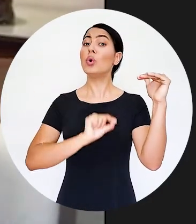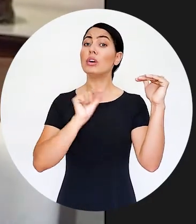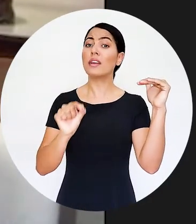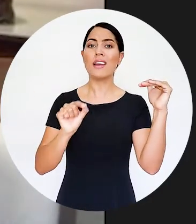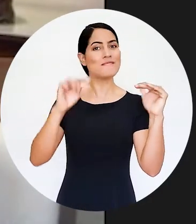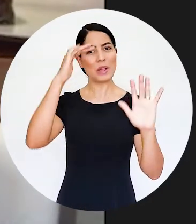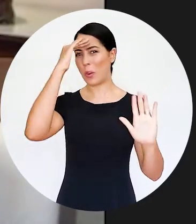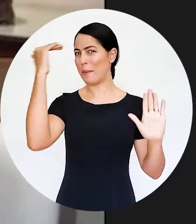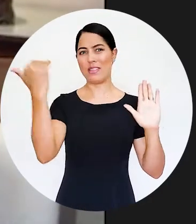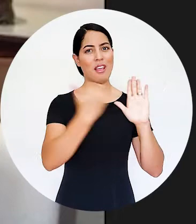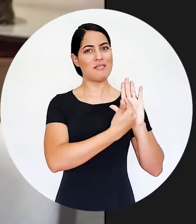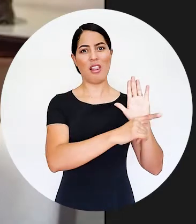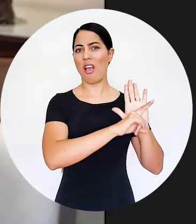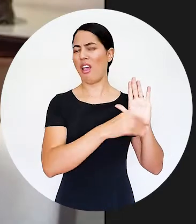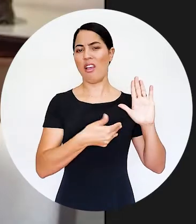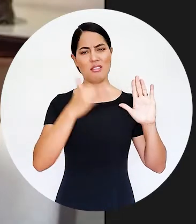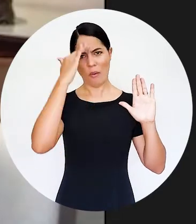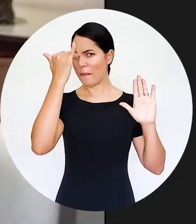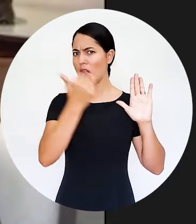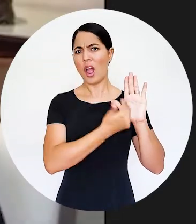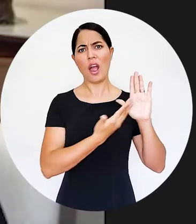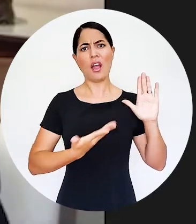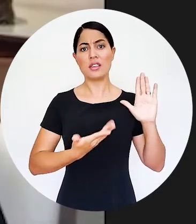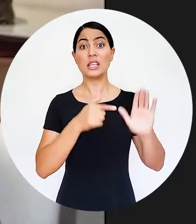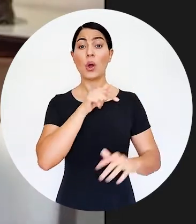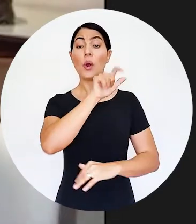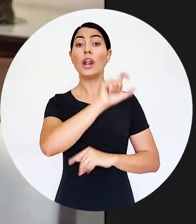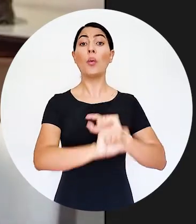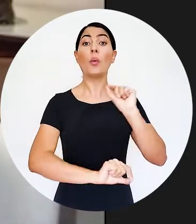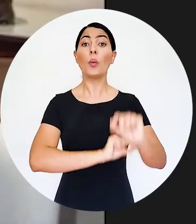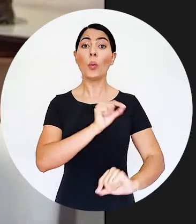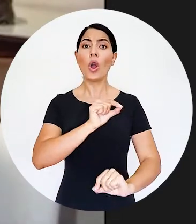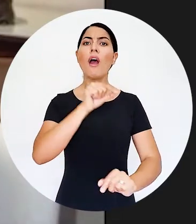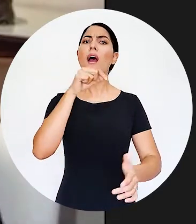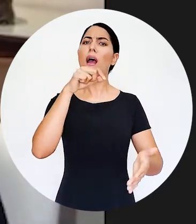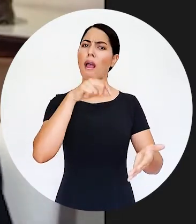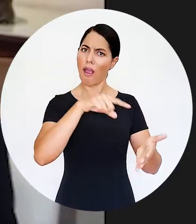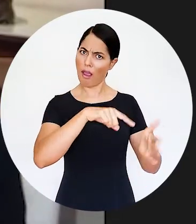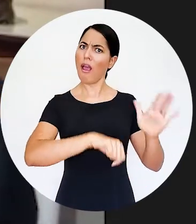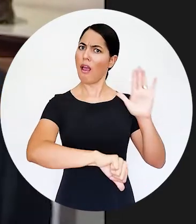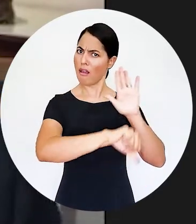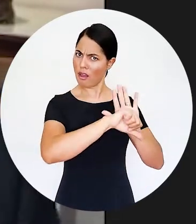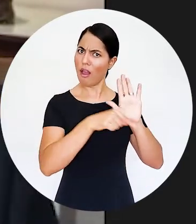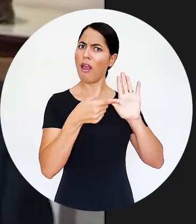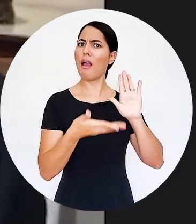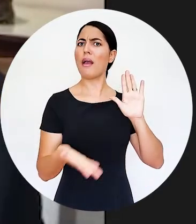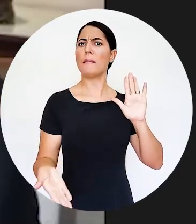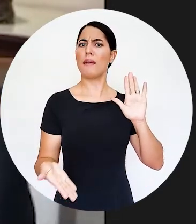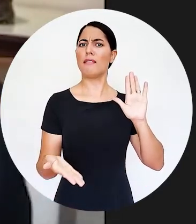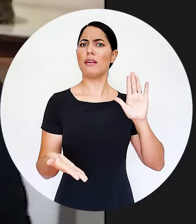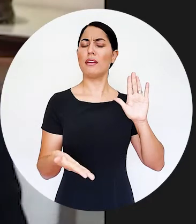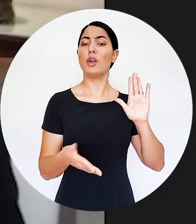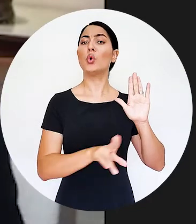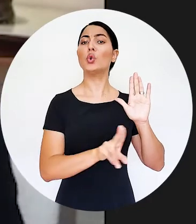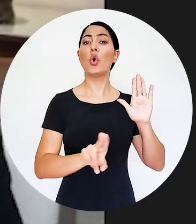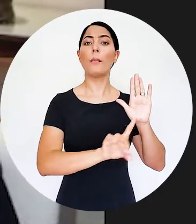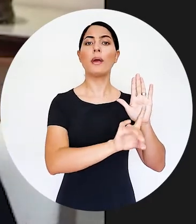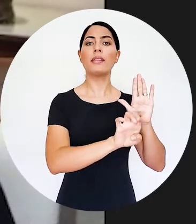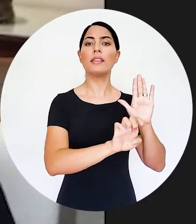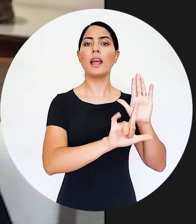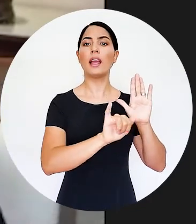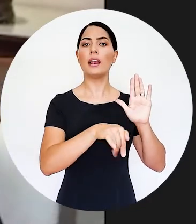e marchando de ondas assim fora da linha da legalidade então ele passa a ser um delinquente processual